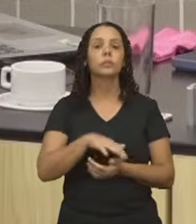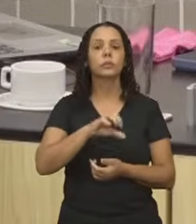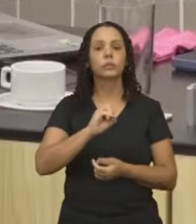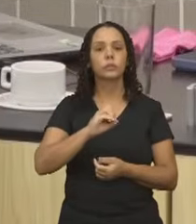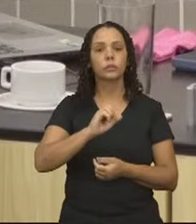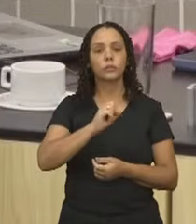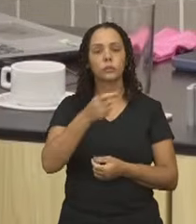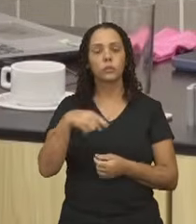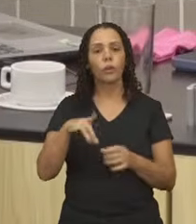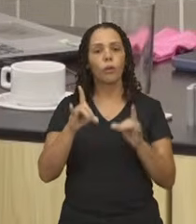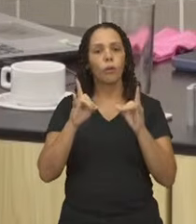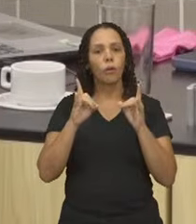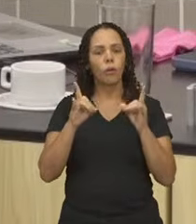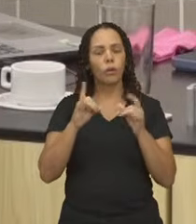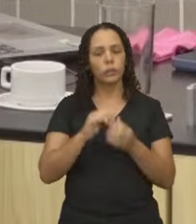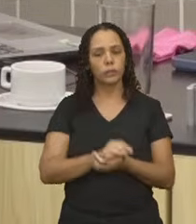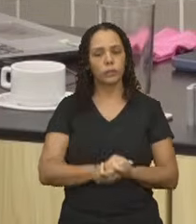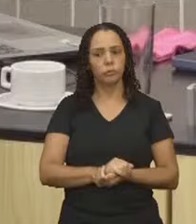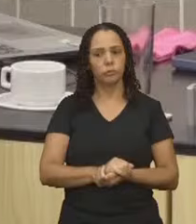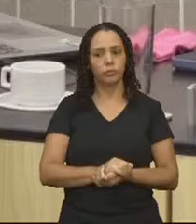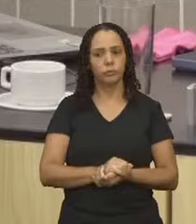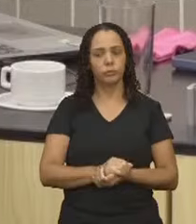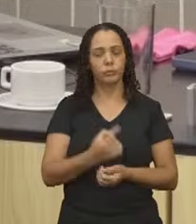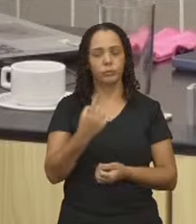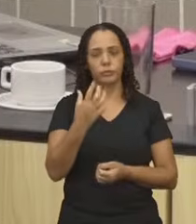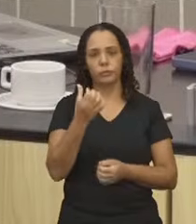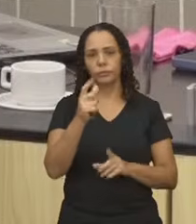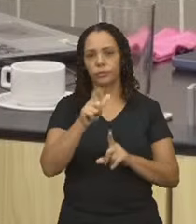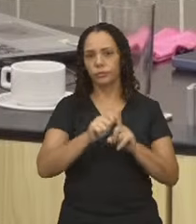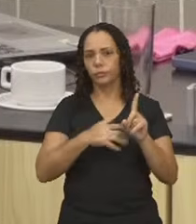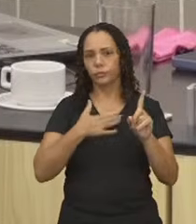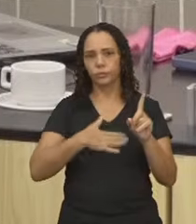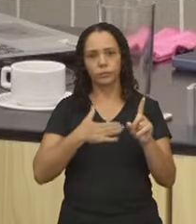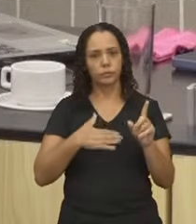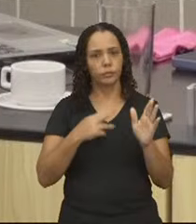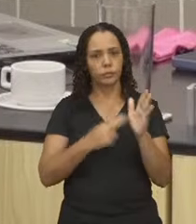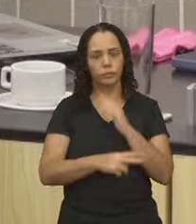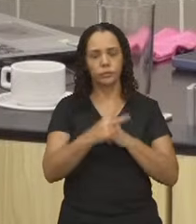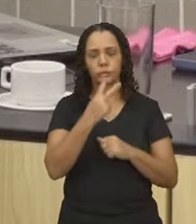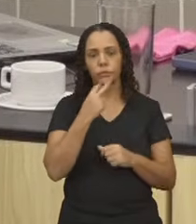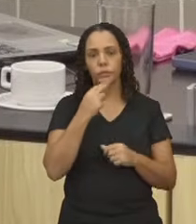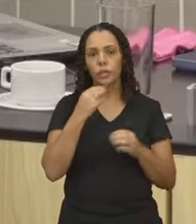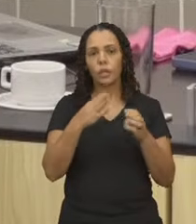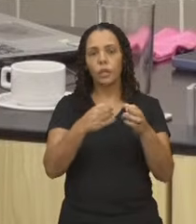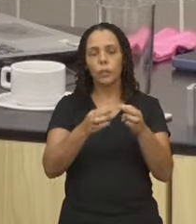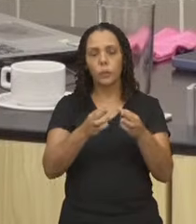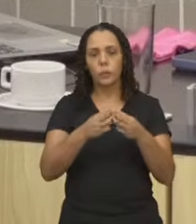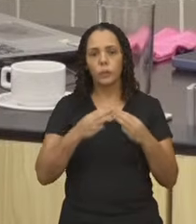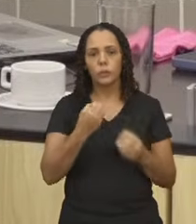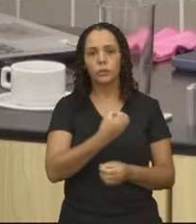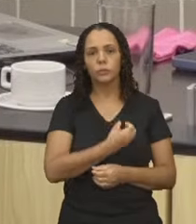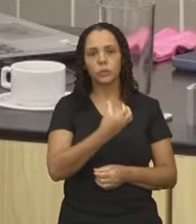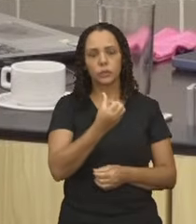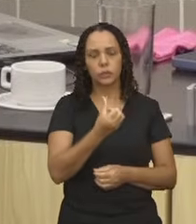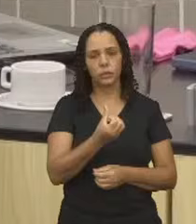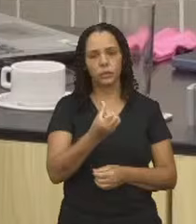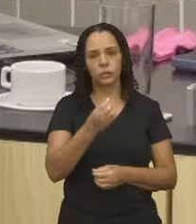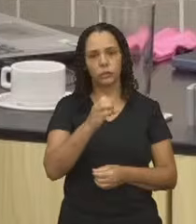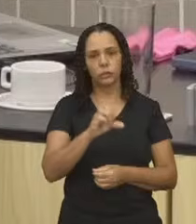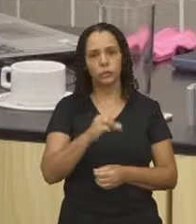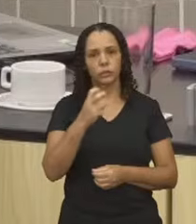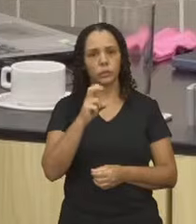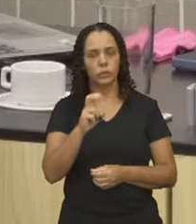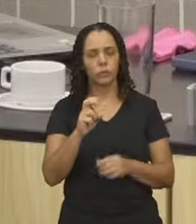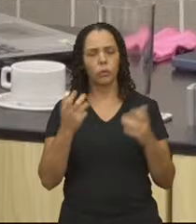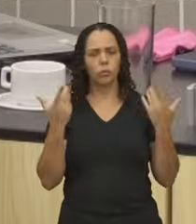Roque, 16 de agosto, autoria, Valmir do Parque Meia Lua. Moção 695,